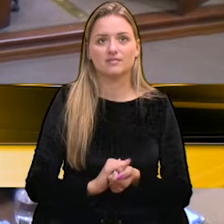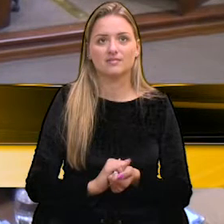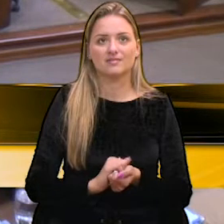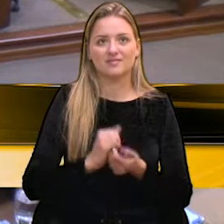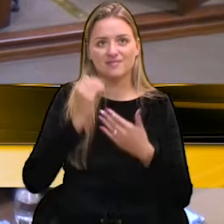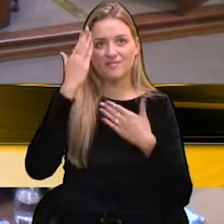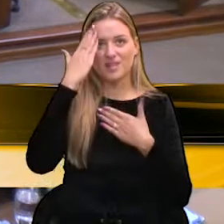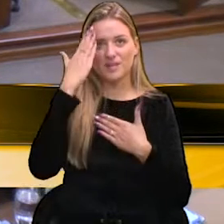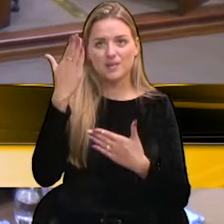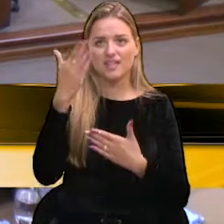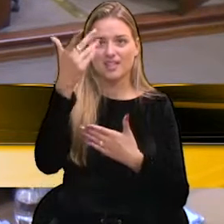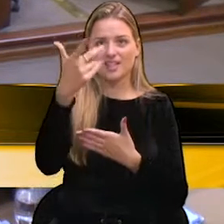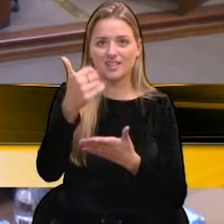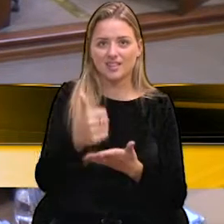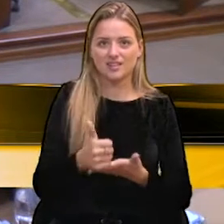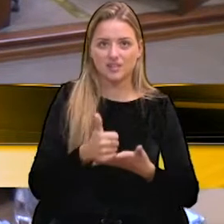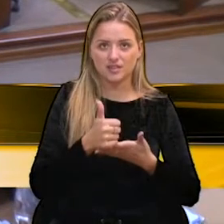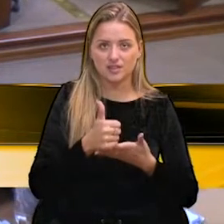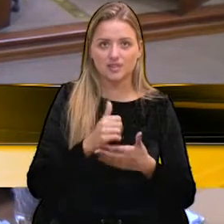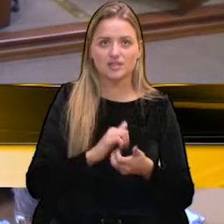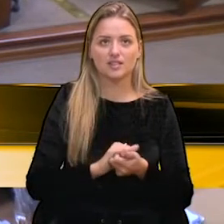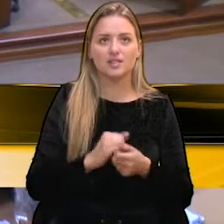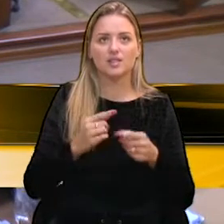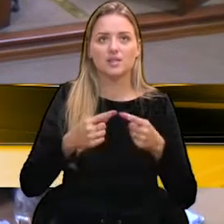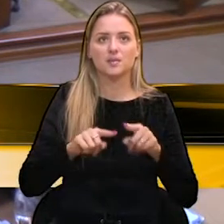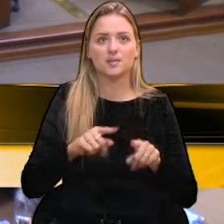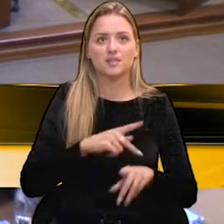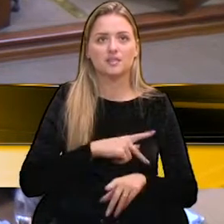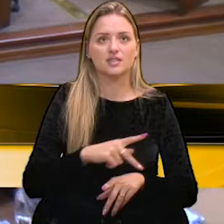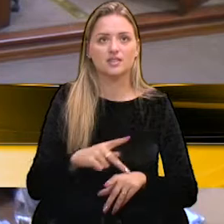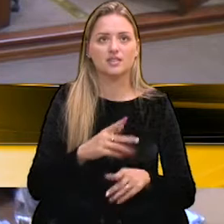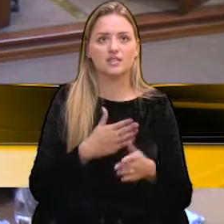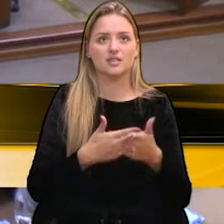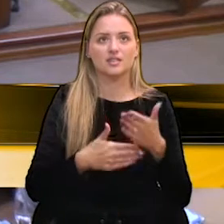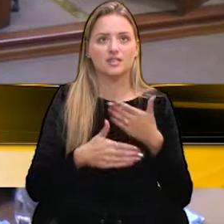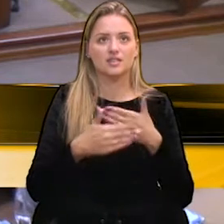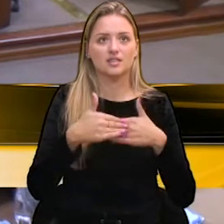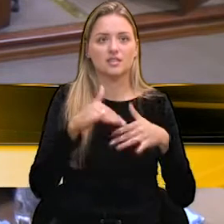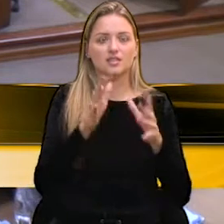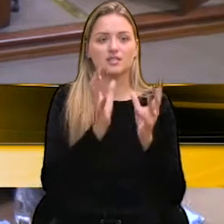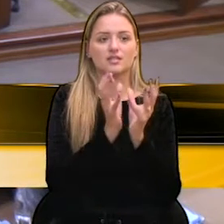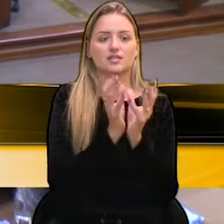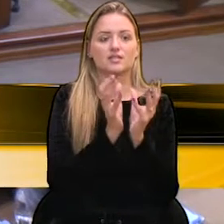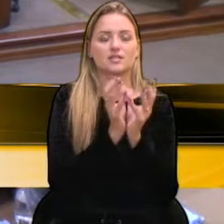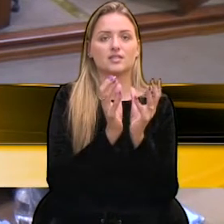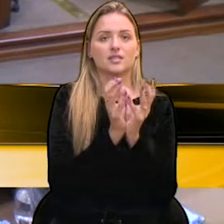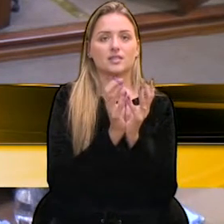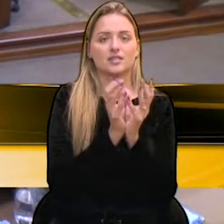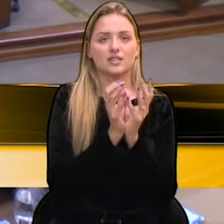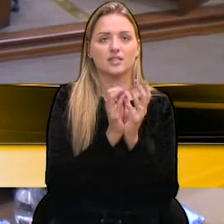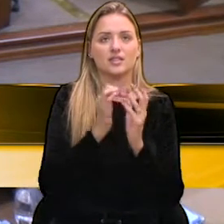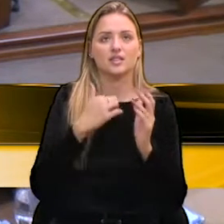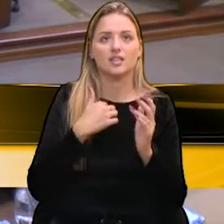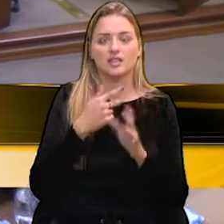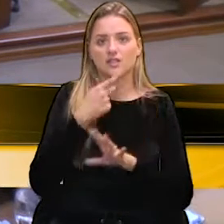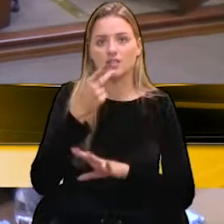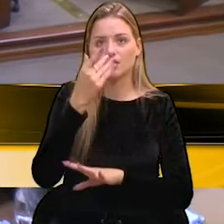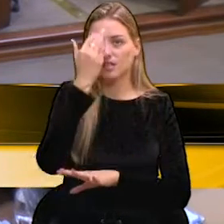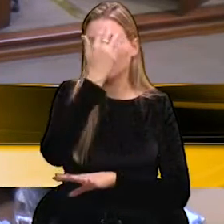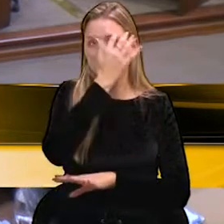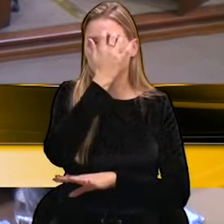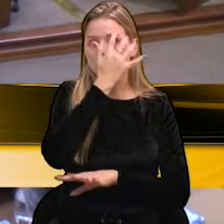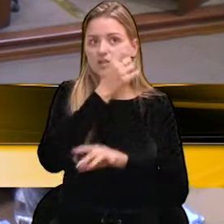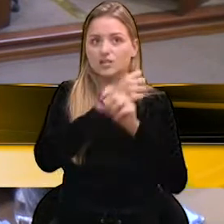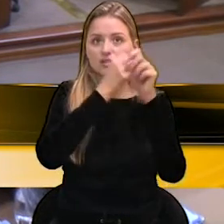Obrigado, então, pela contribuição. Mas, senhor presidente, nobres colegas, eu até ia pedir a palavra para o colega Adiló, também, quando